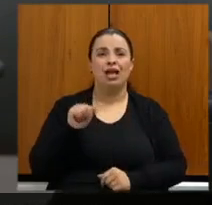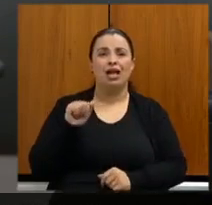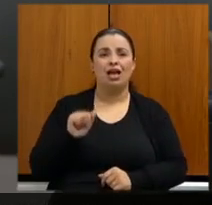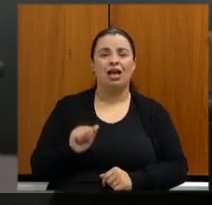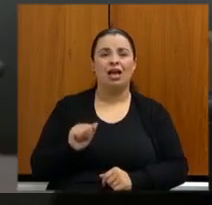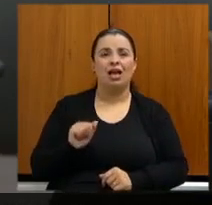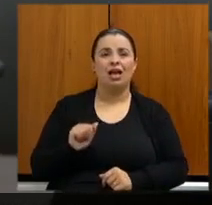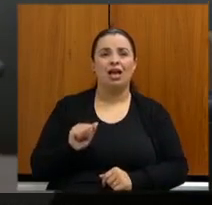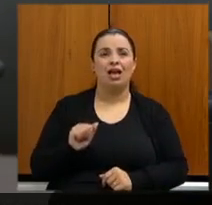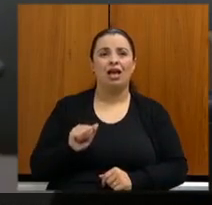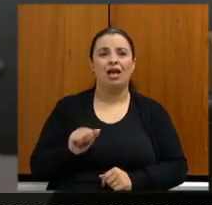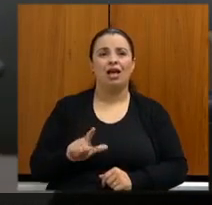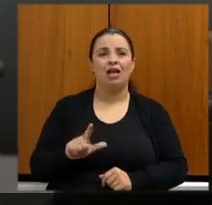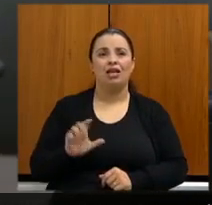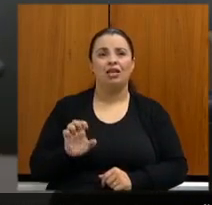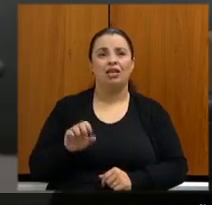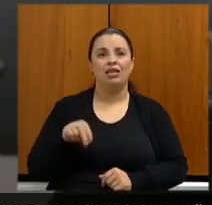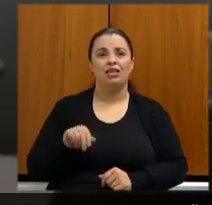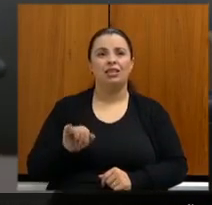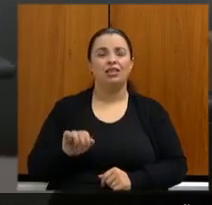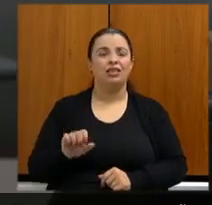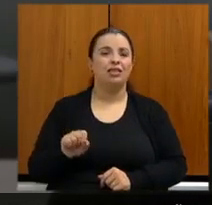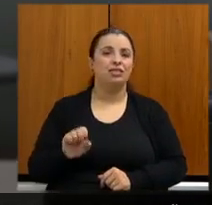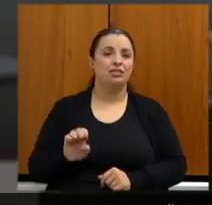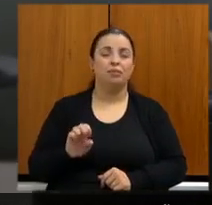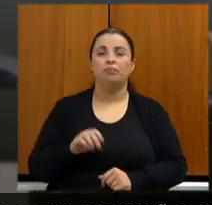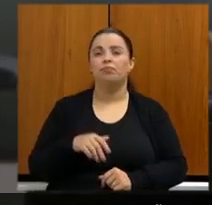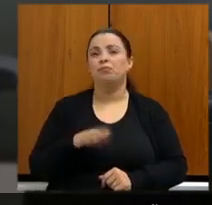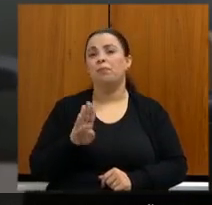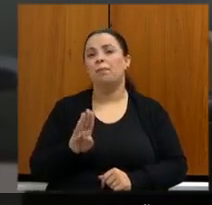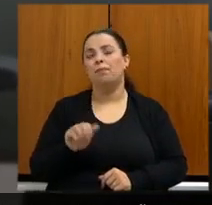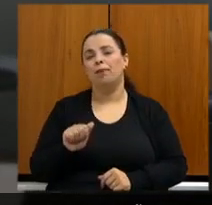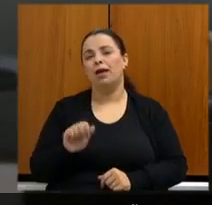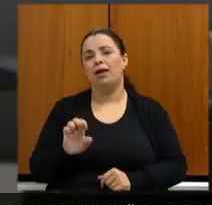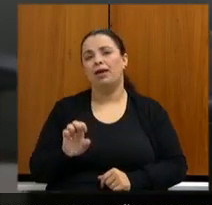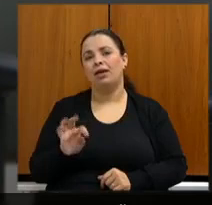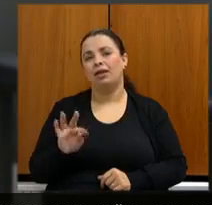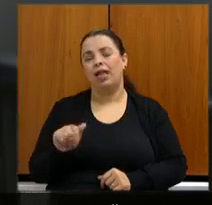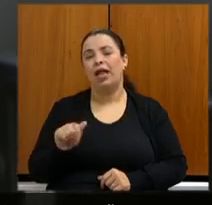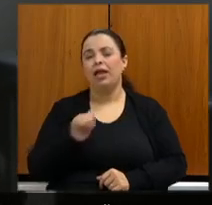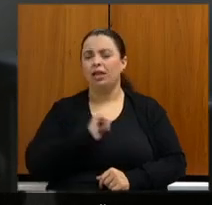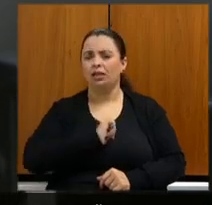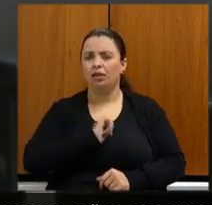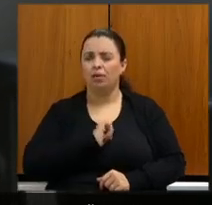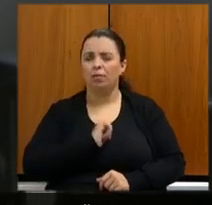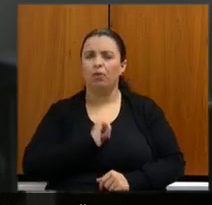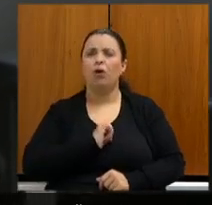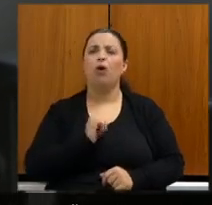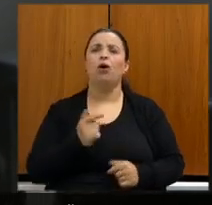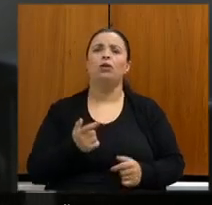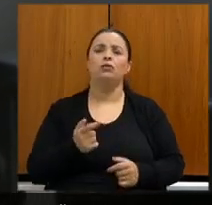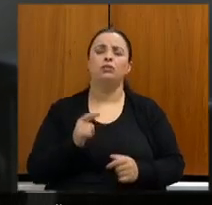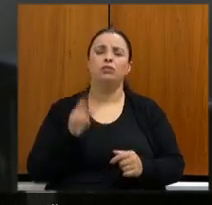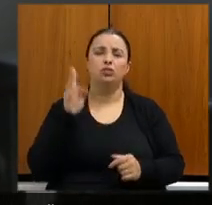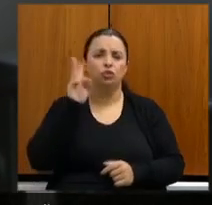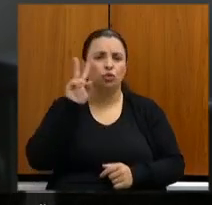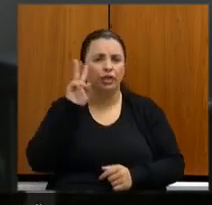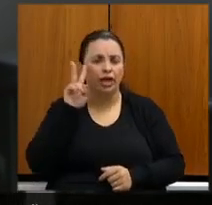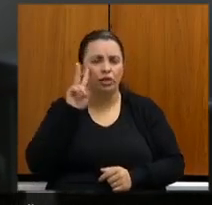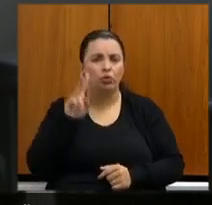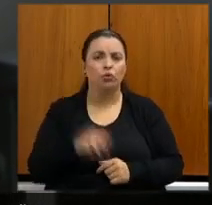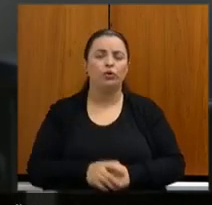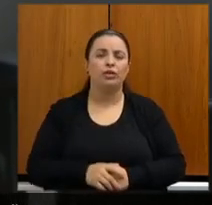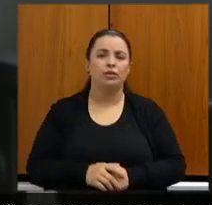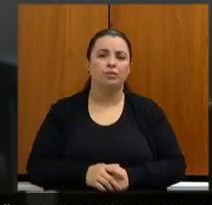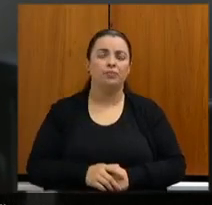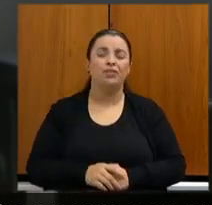alenice Baeta Historiador antropólogo arqueólogo ela tá com a gente aqui A Leninha me pediu a palavra eu não